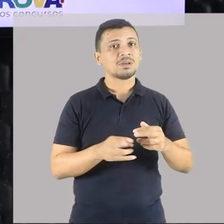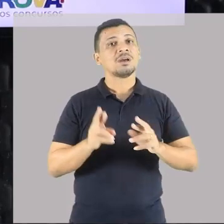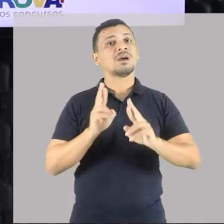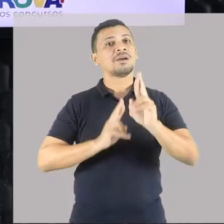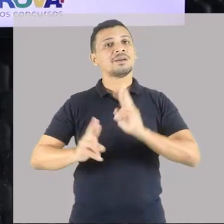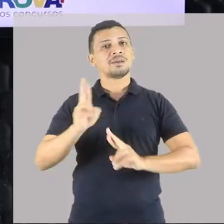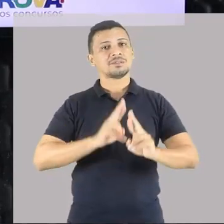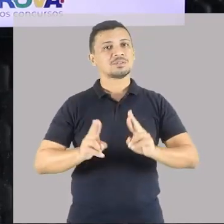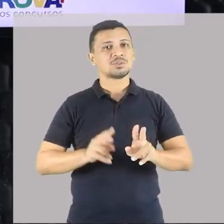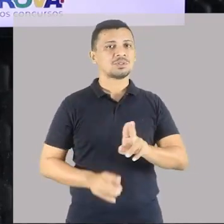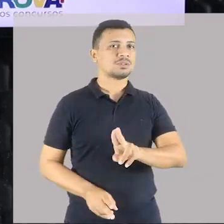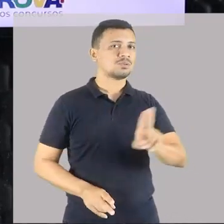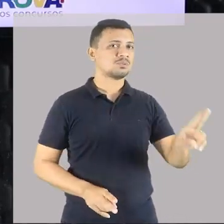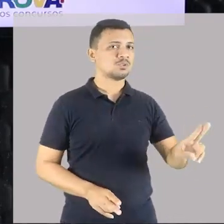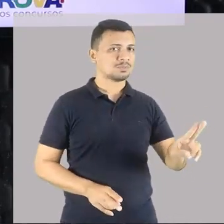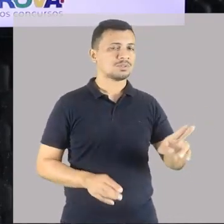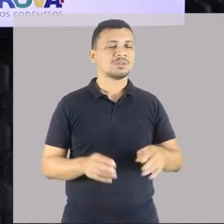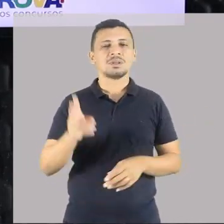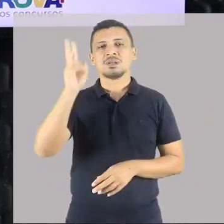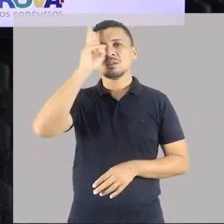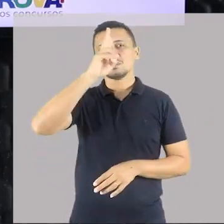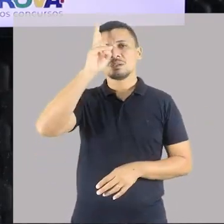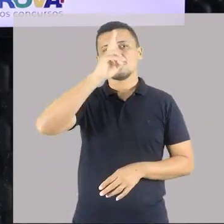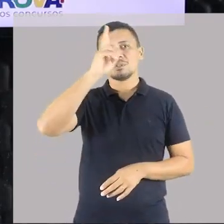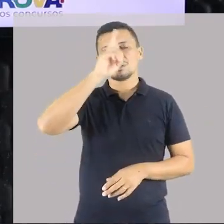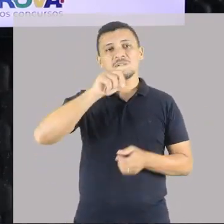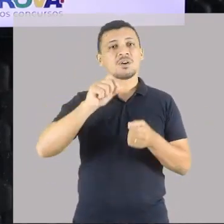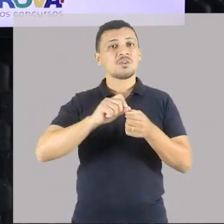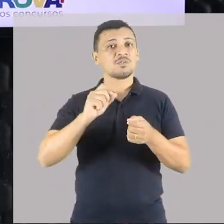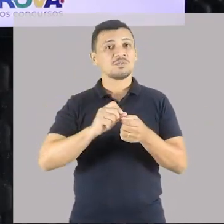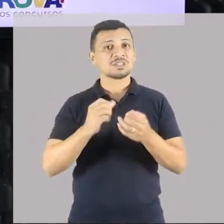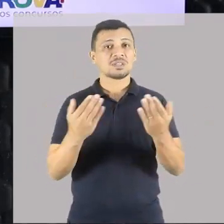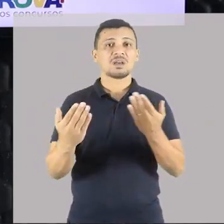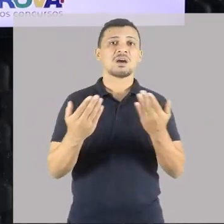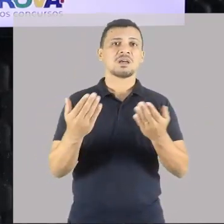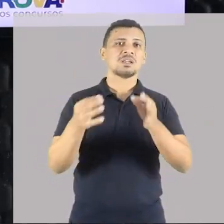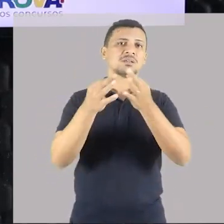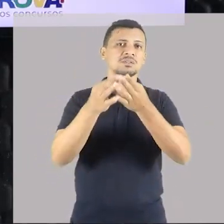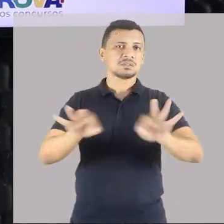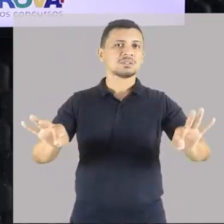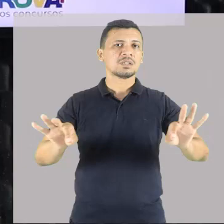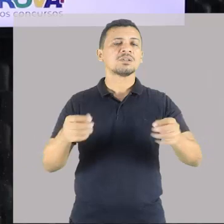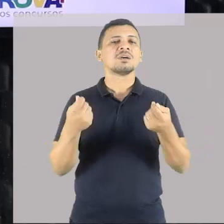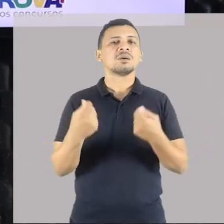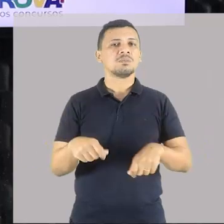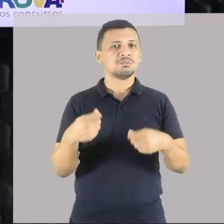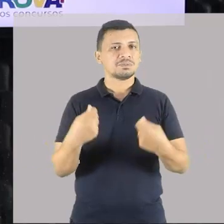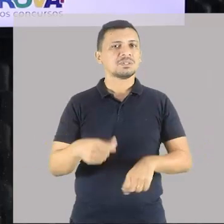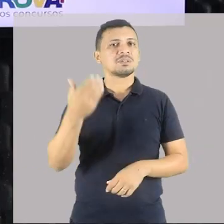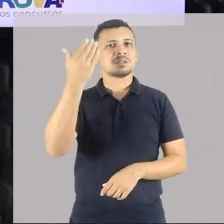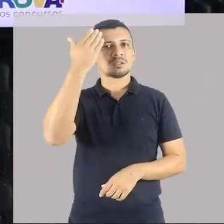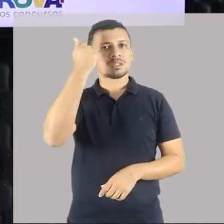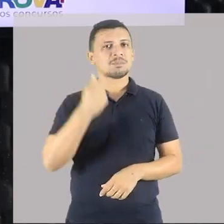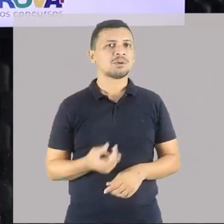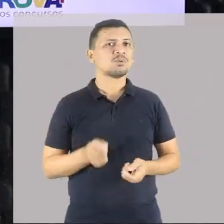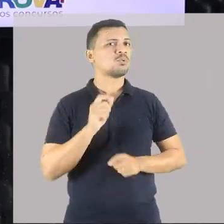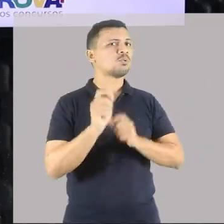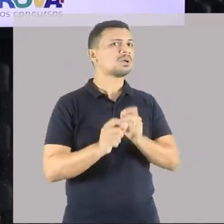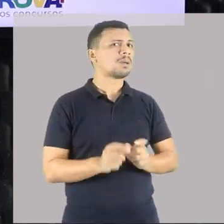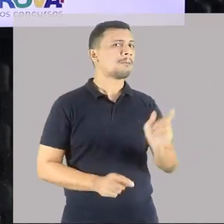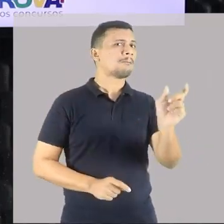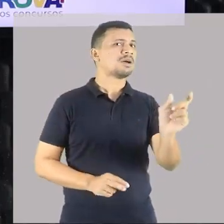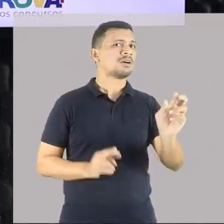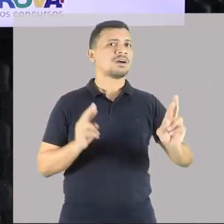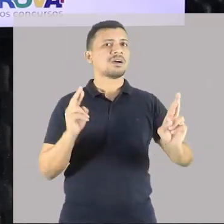sintáticas relacionadas ao nome. Lembrando que para fazer análise sintática eu preciso saber a quem o termo se refere. Se